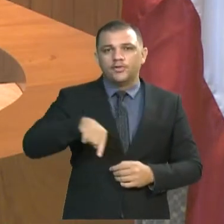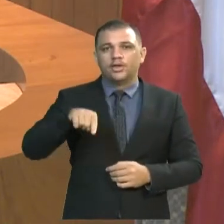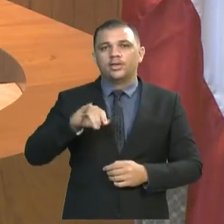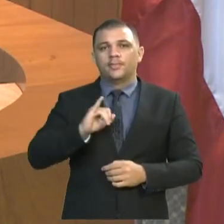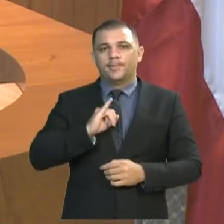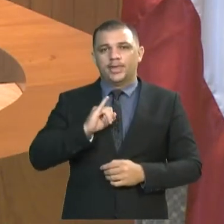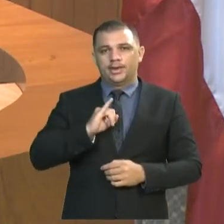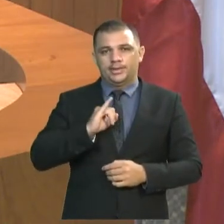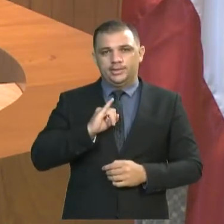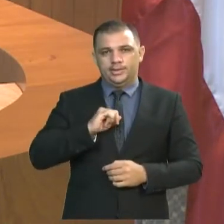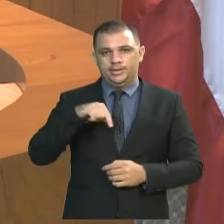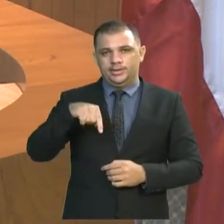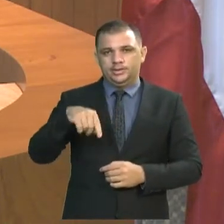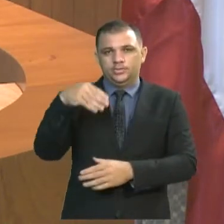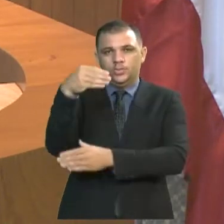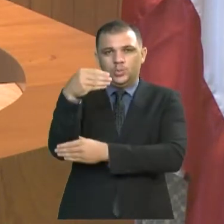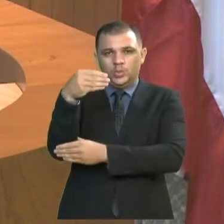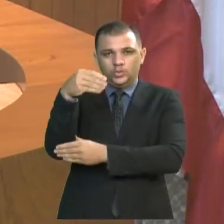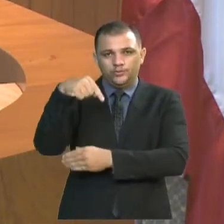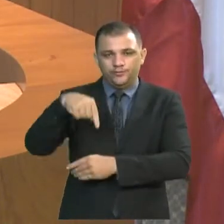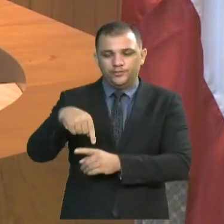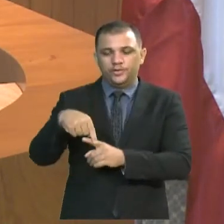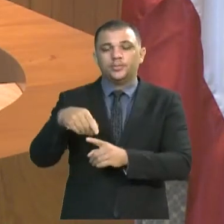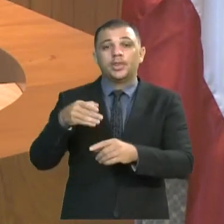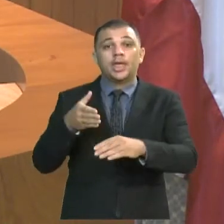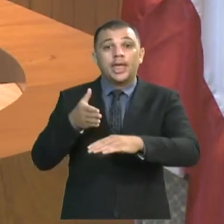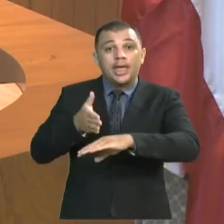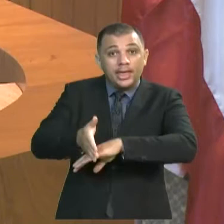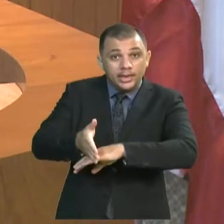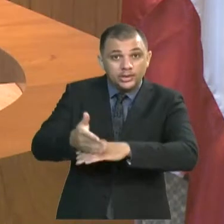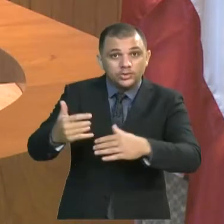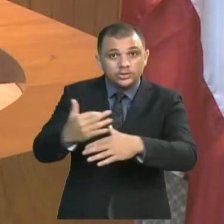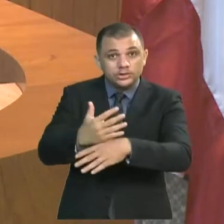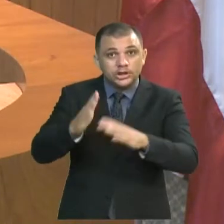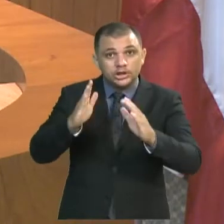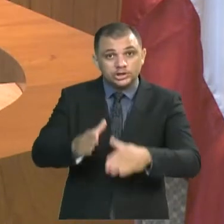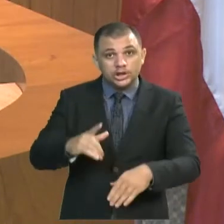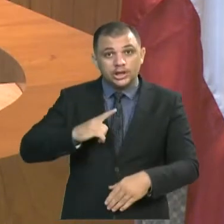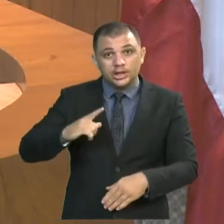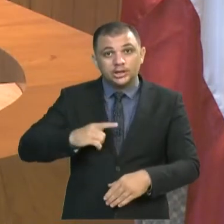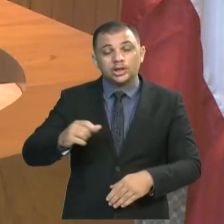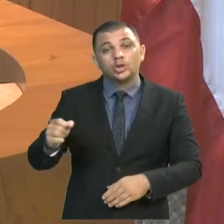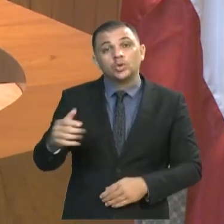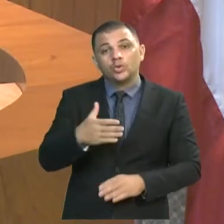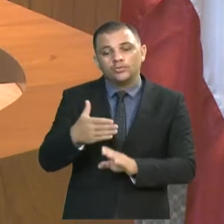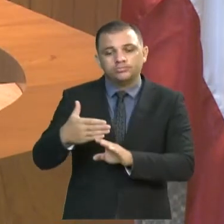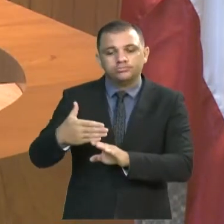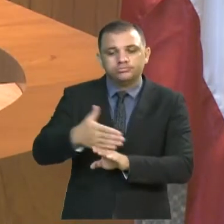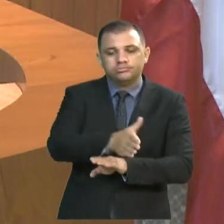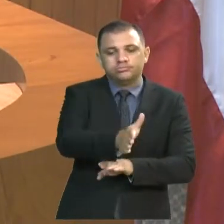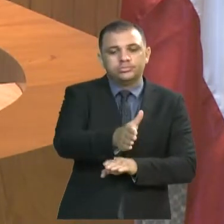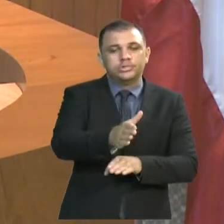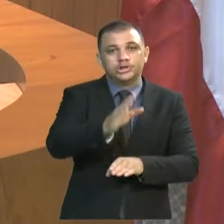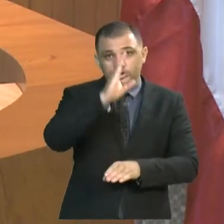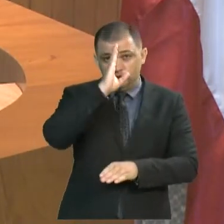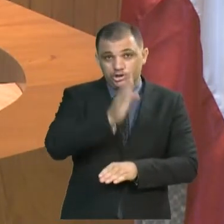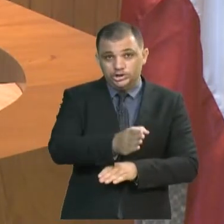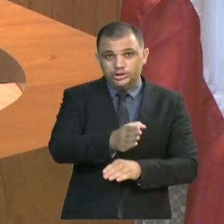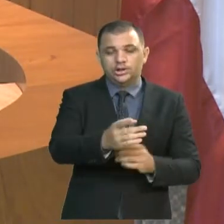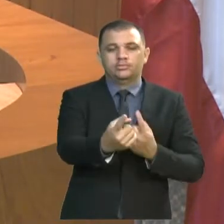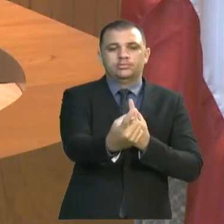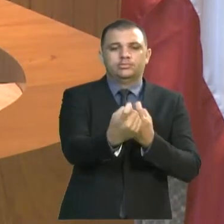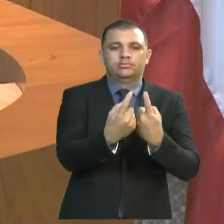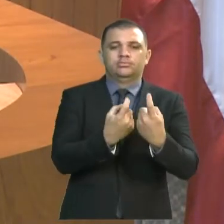na cidade, pega à esquerda, faz-se um novo acesso de 350, 400 metros e cai numa avenida larga,